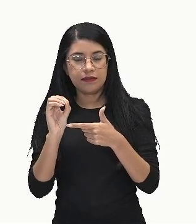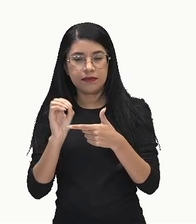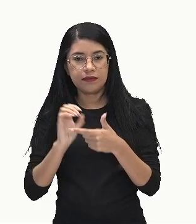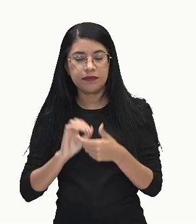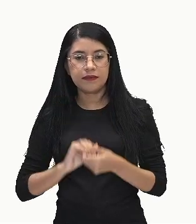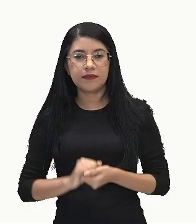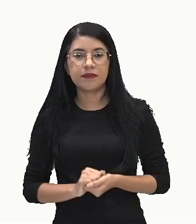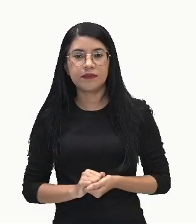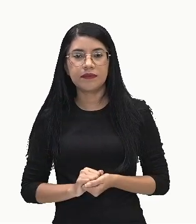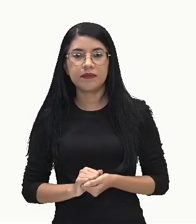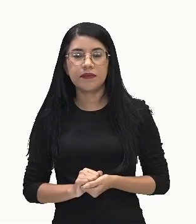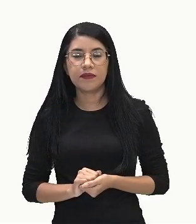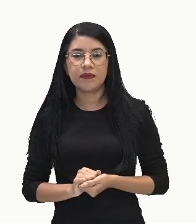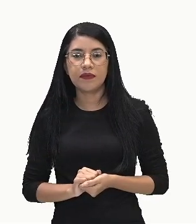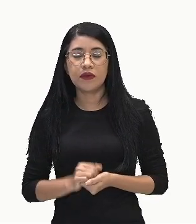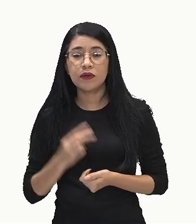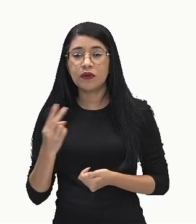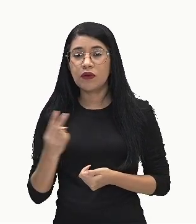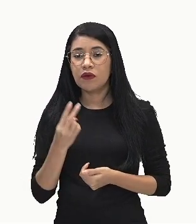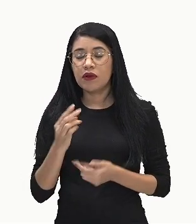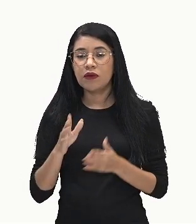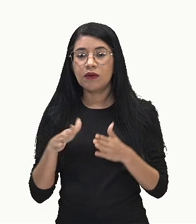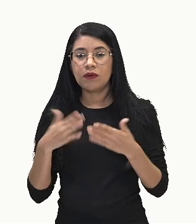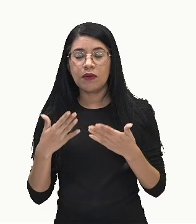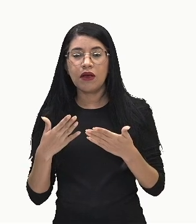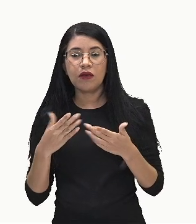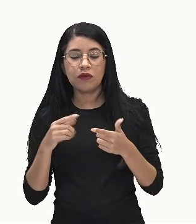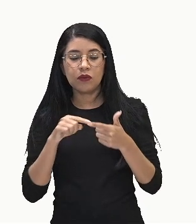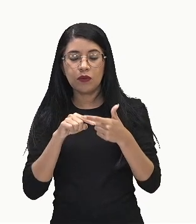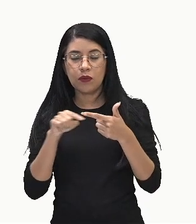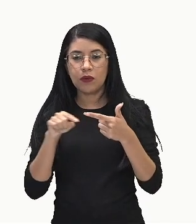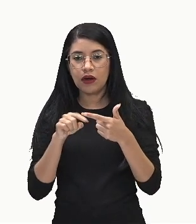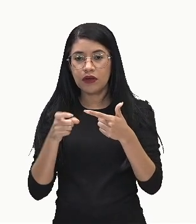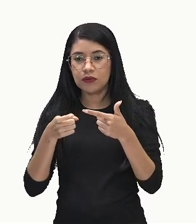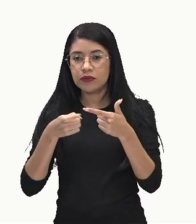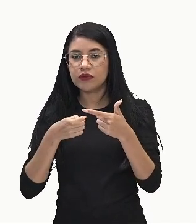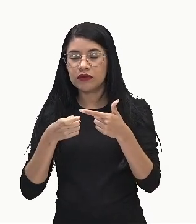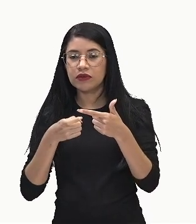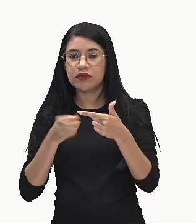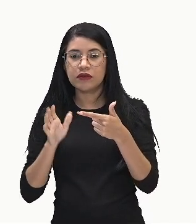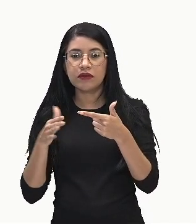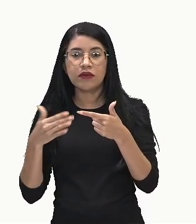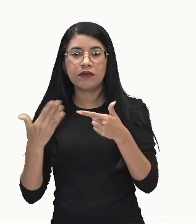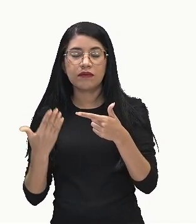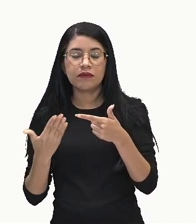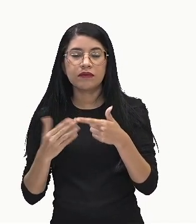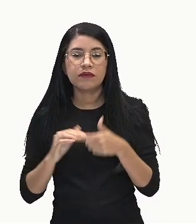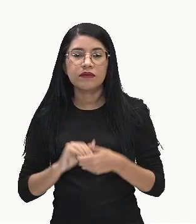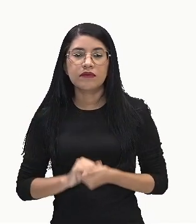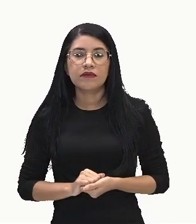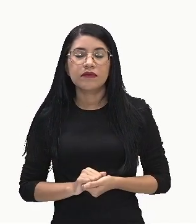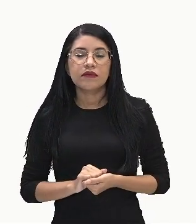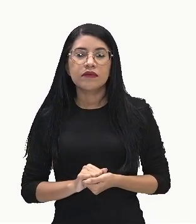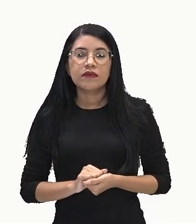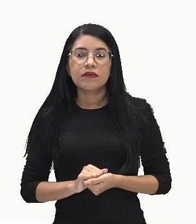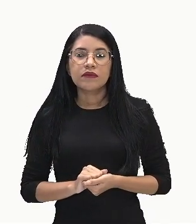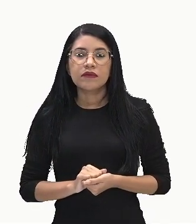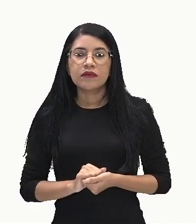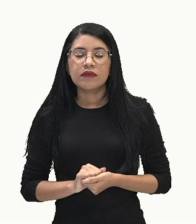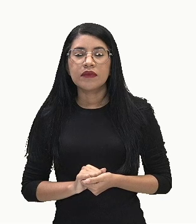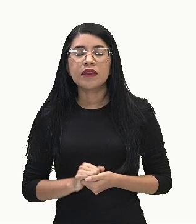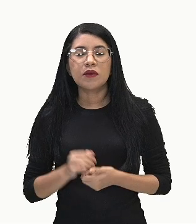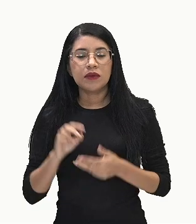graus. Qual é o valor do lado X do triângulo? Olha só. Então ele deu